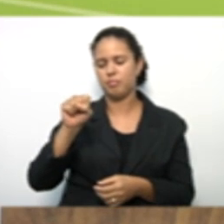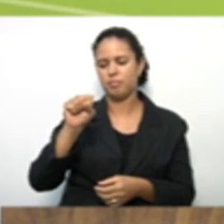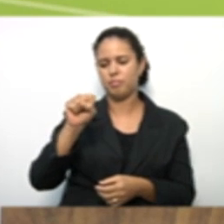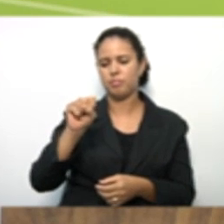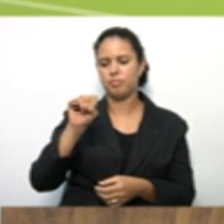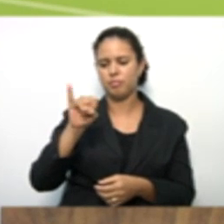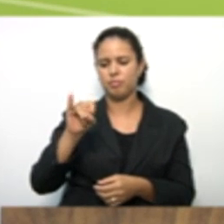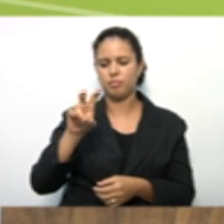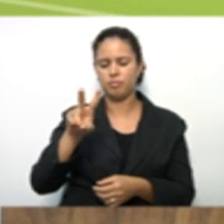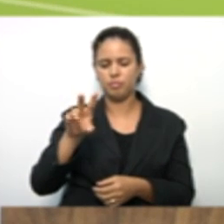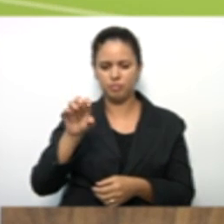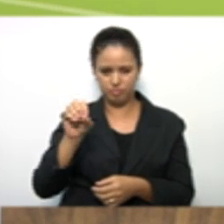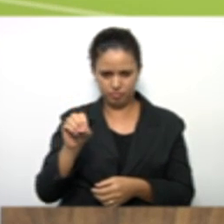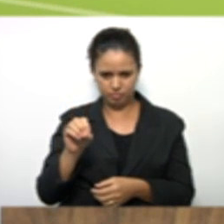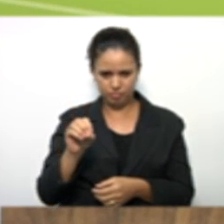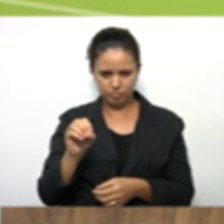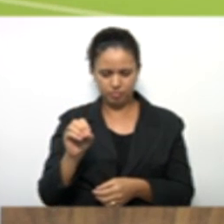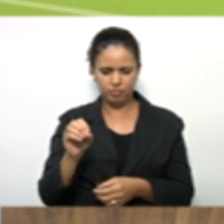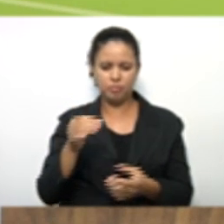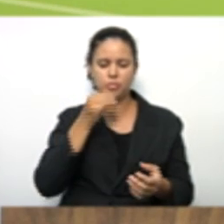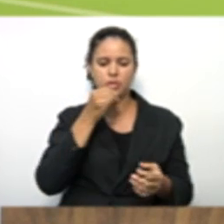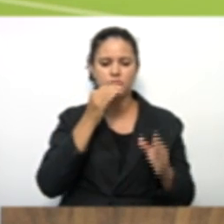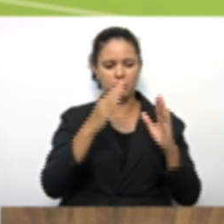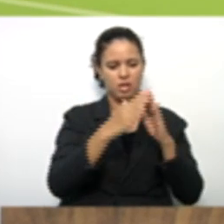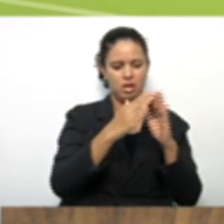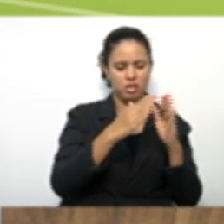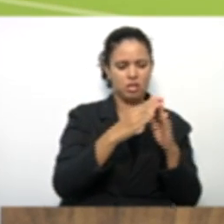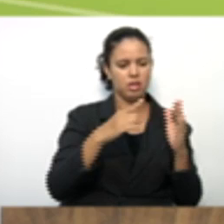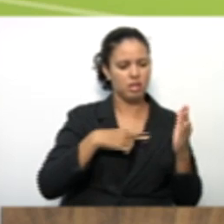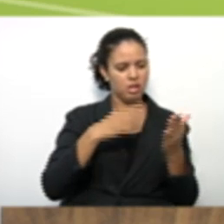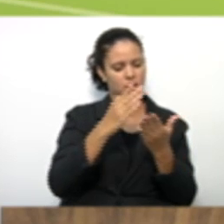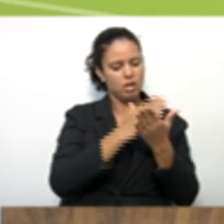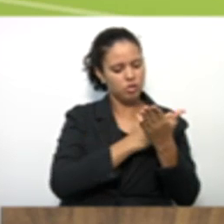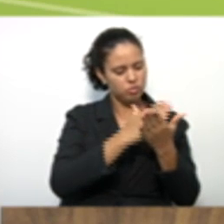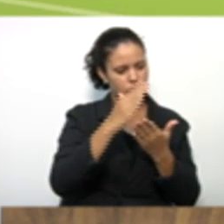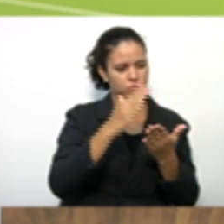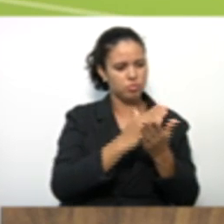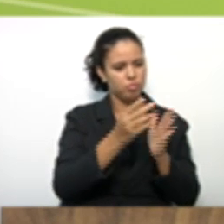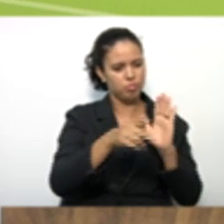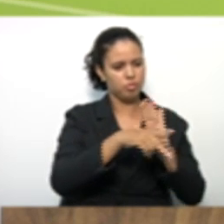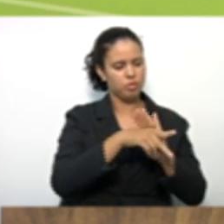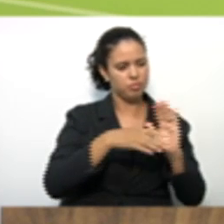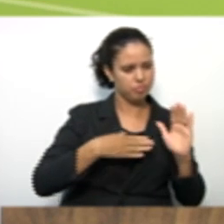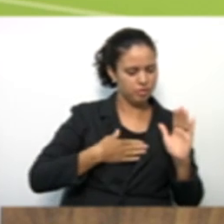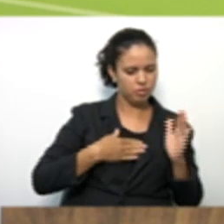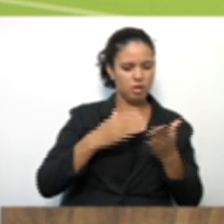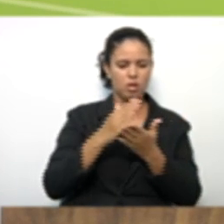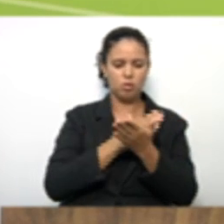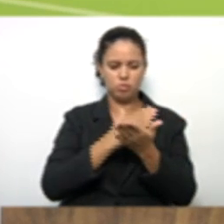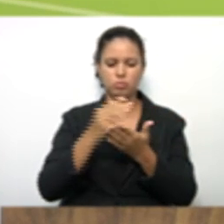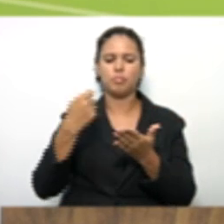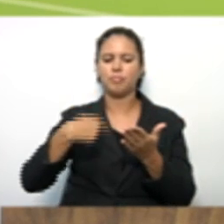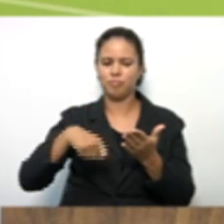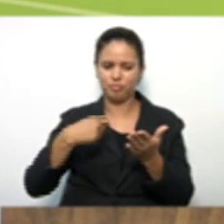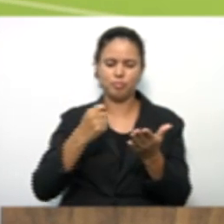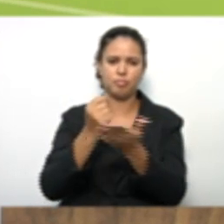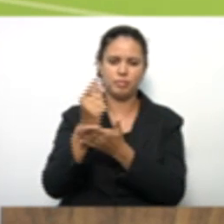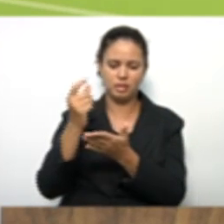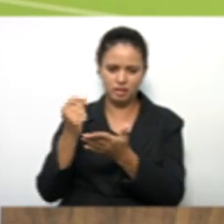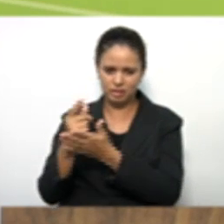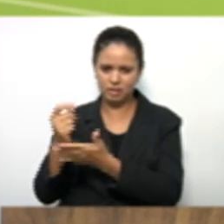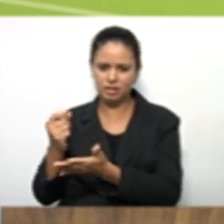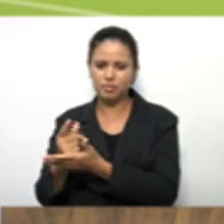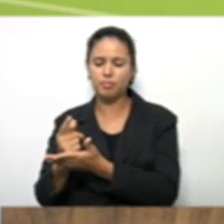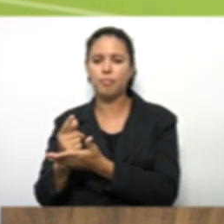temos em casa, menos o que devemos. Quando pagamos tudo o que devemos, o que sobrar é a nossa equação. Mas só que dentro da